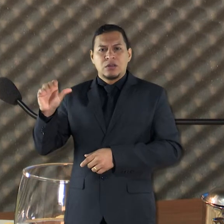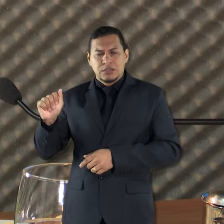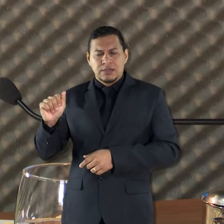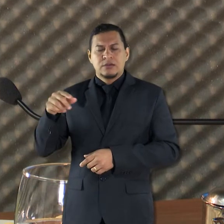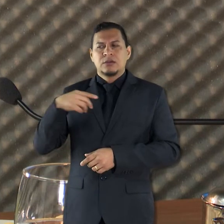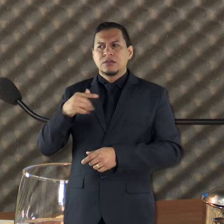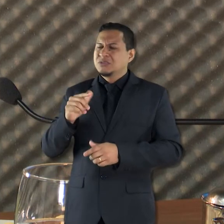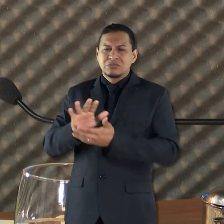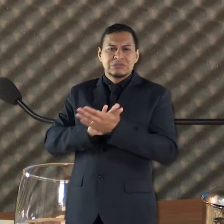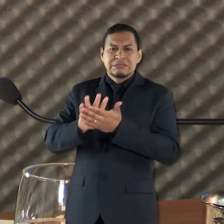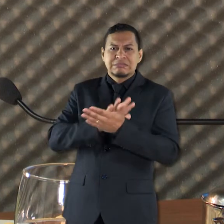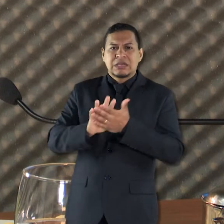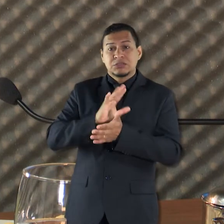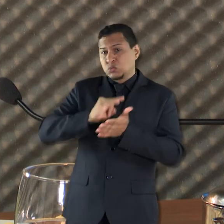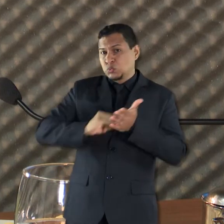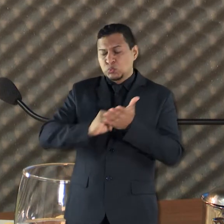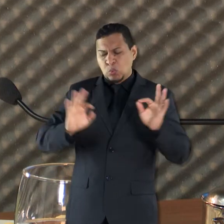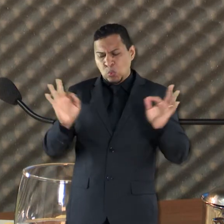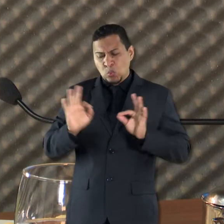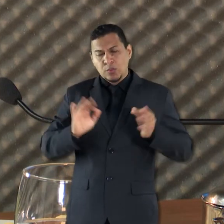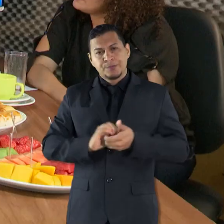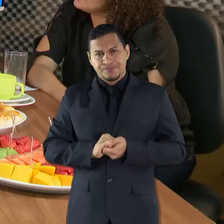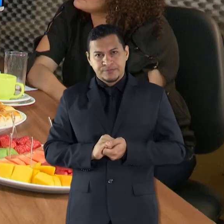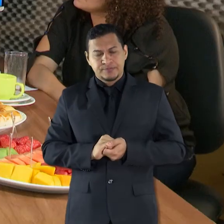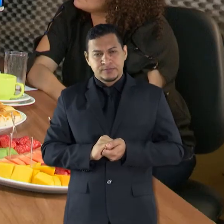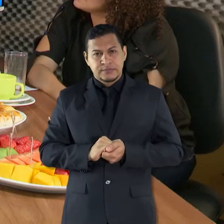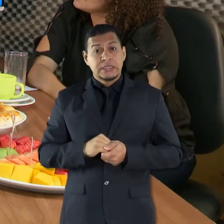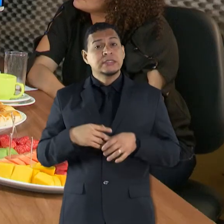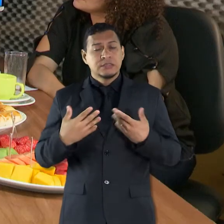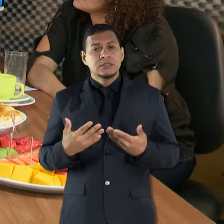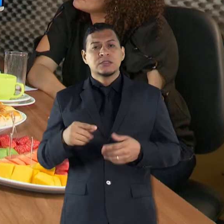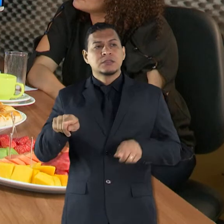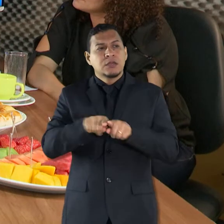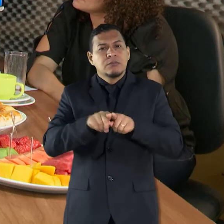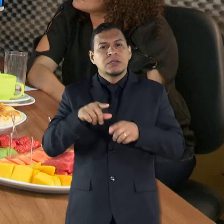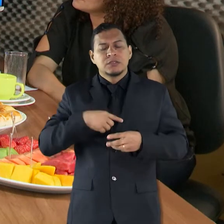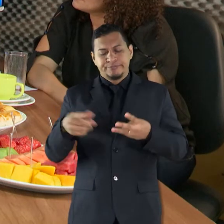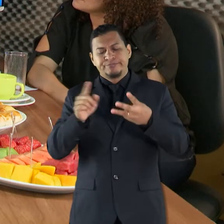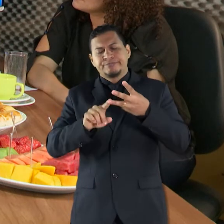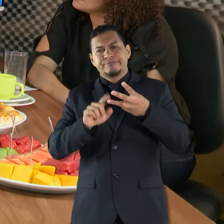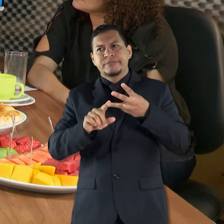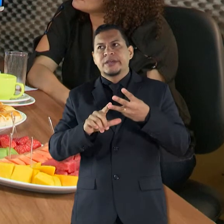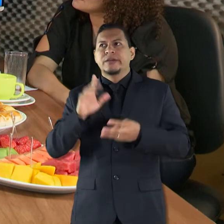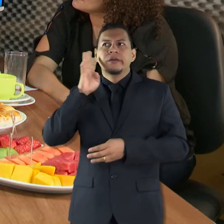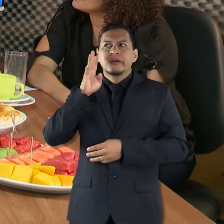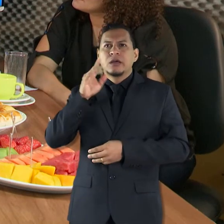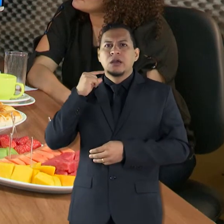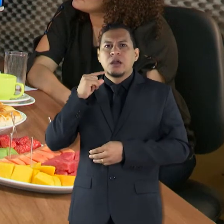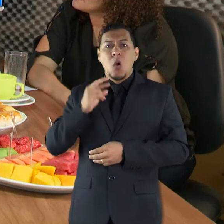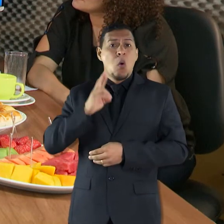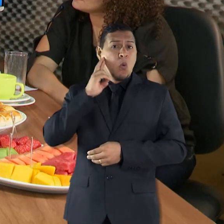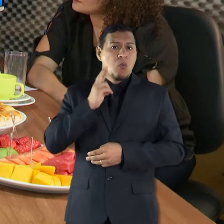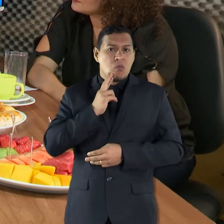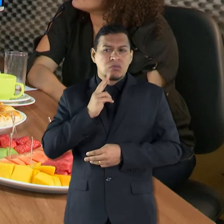refugiada que tem por lá sem documento nenhum. Nossa. Aí também tem aonde? Muito legal.